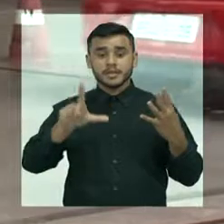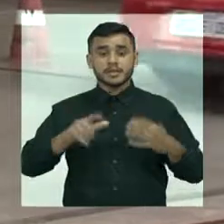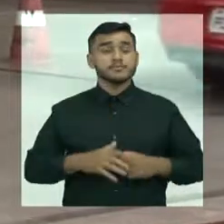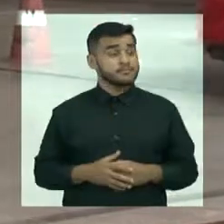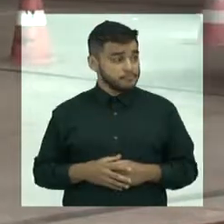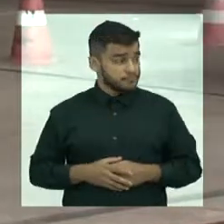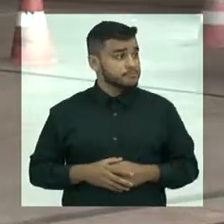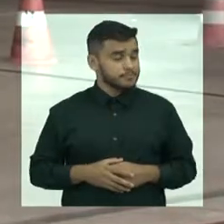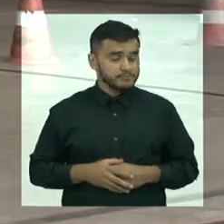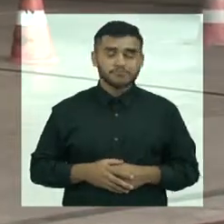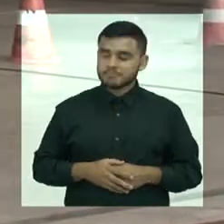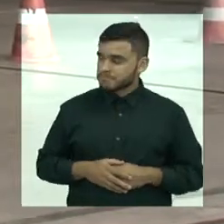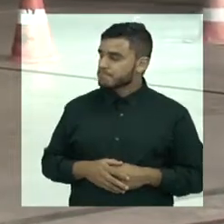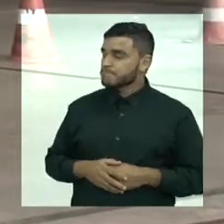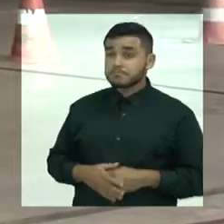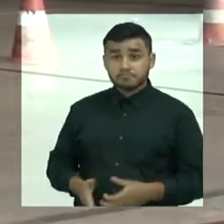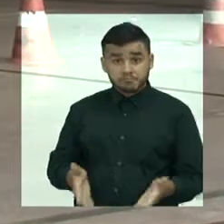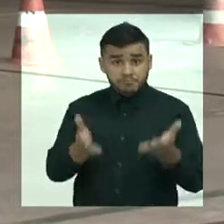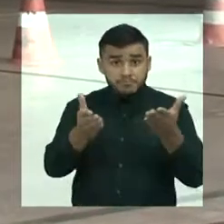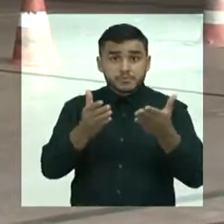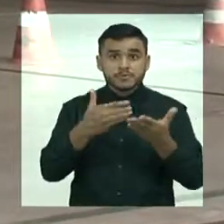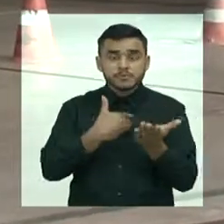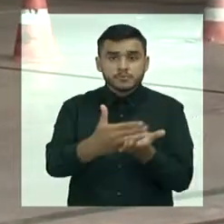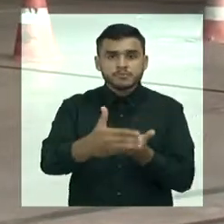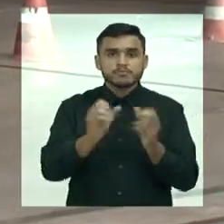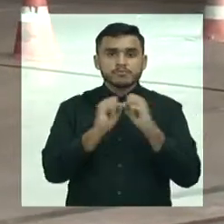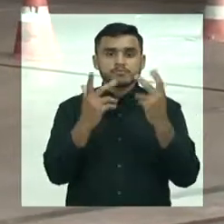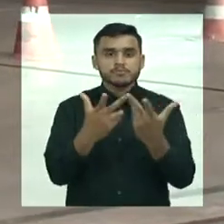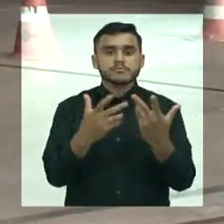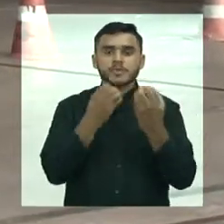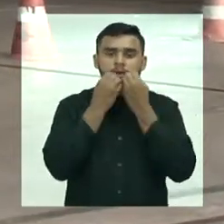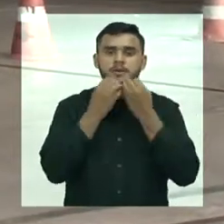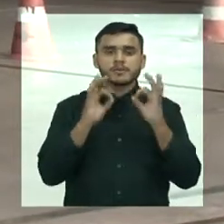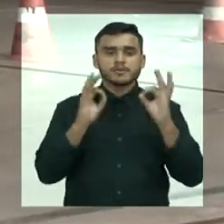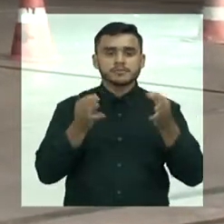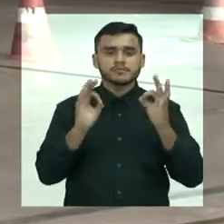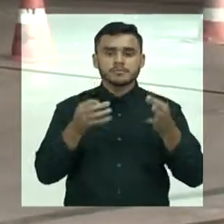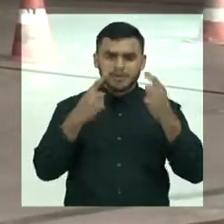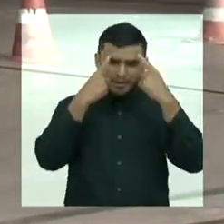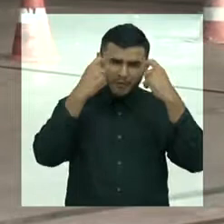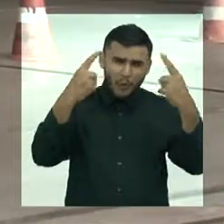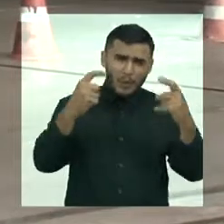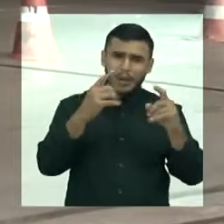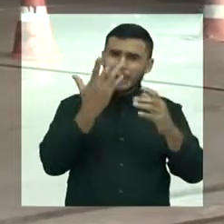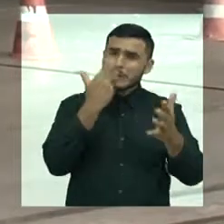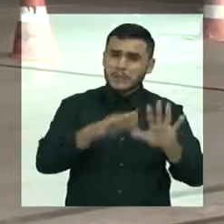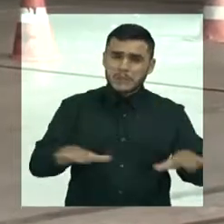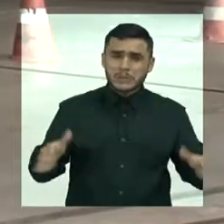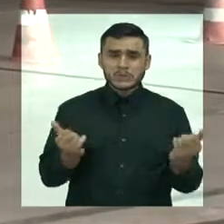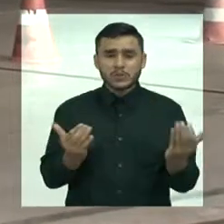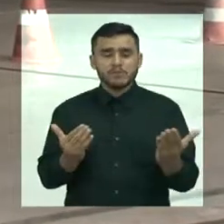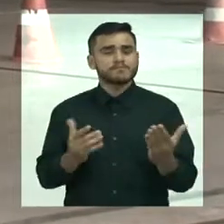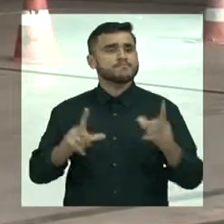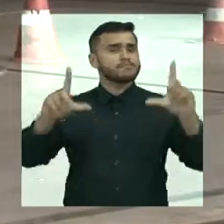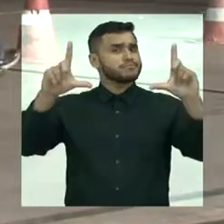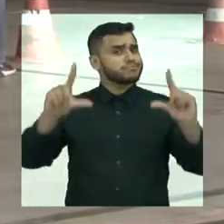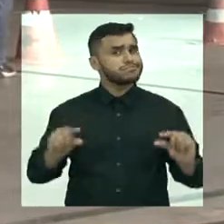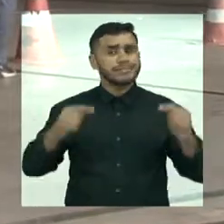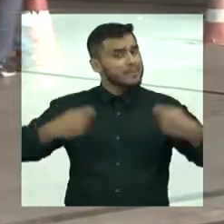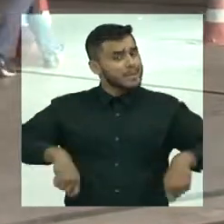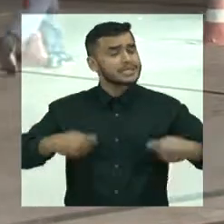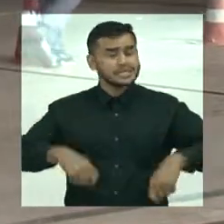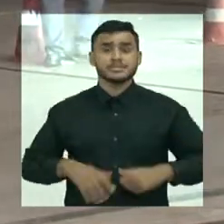iniciativa é uma contribuição da Câmara Municipal de Fortaleza para reduzir os altos índices de violência e exploração sexual de crianças e